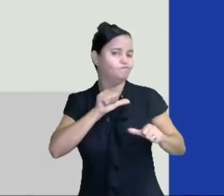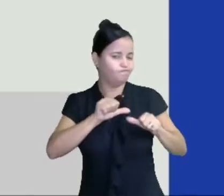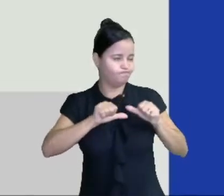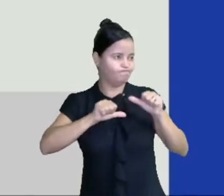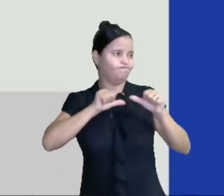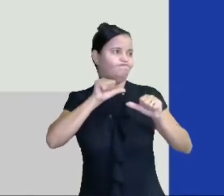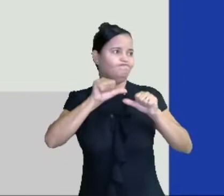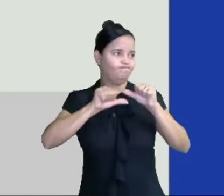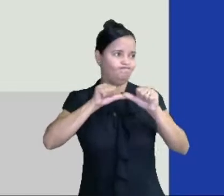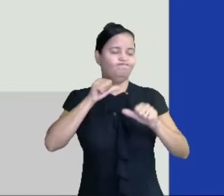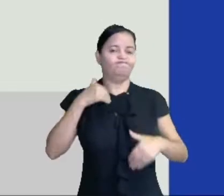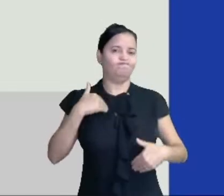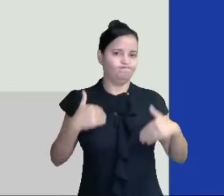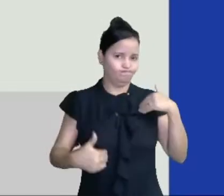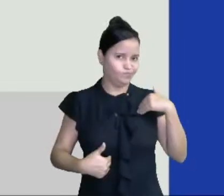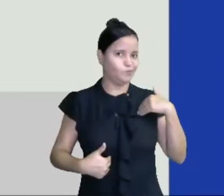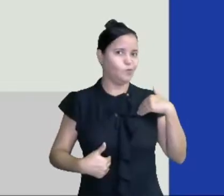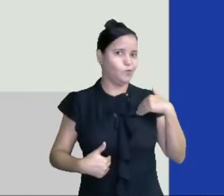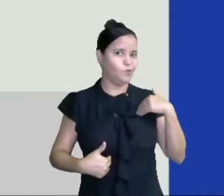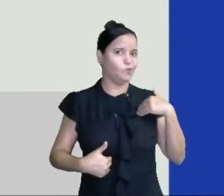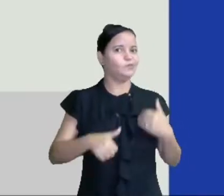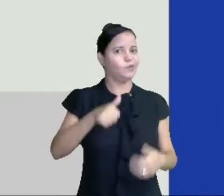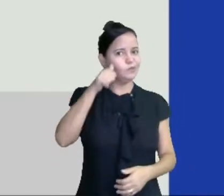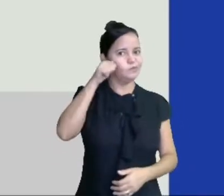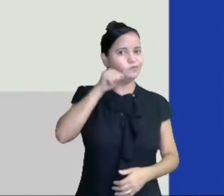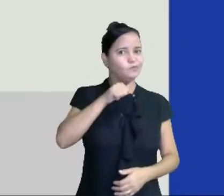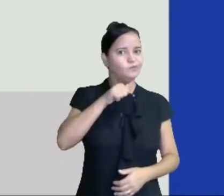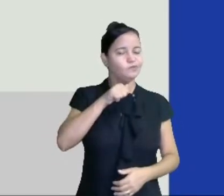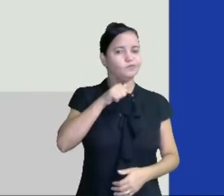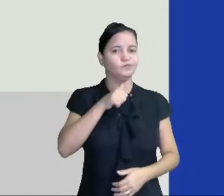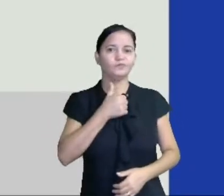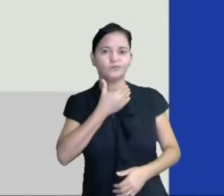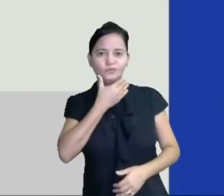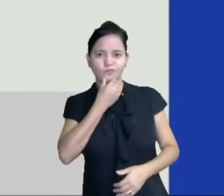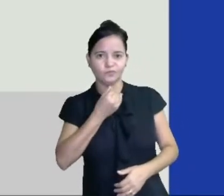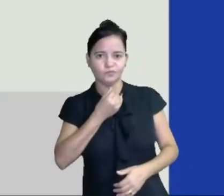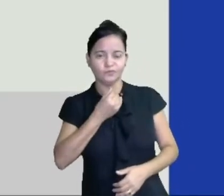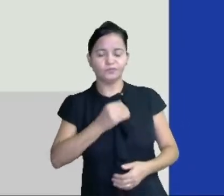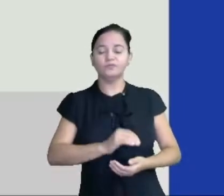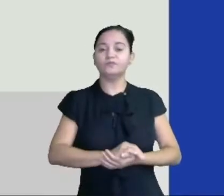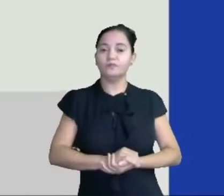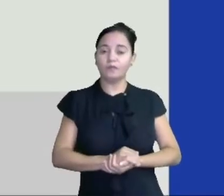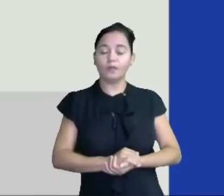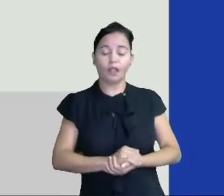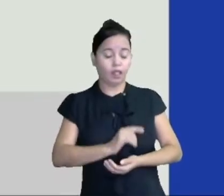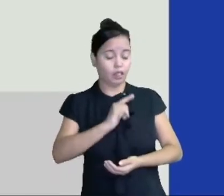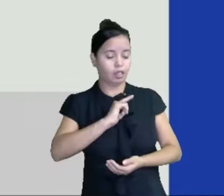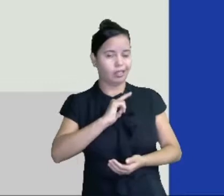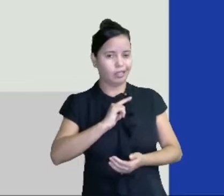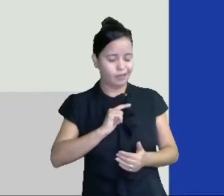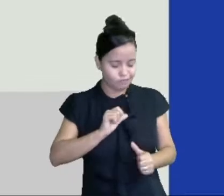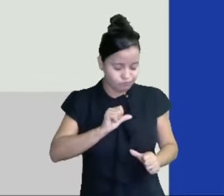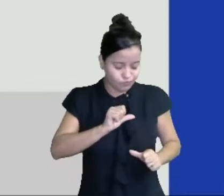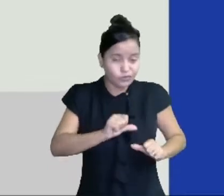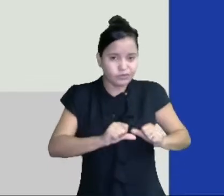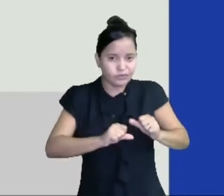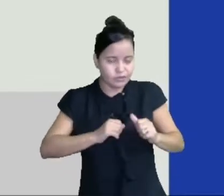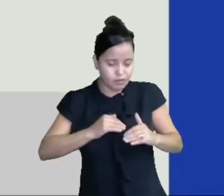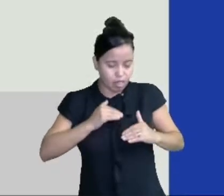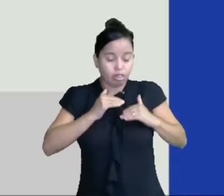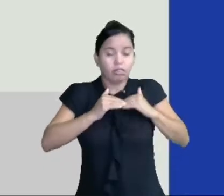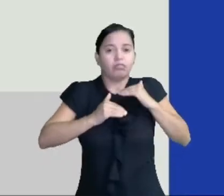caracteres sexuais secundários, masculino e feminino. Normalmente, este processo caracteriza-se pela aquisição